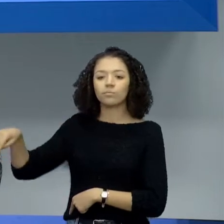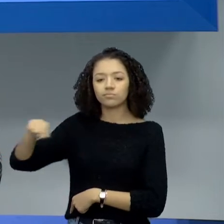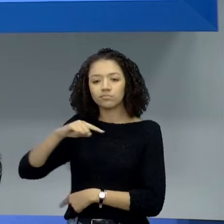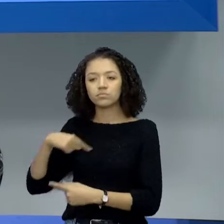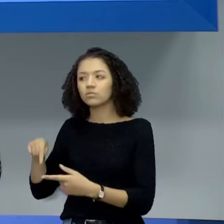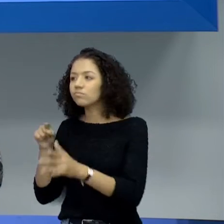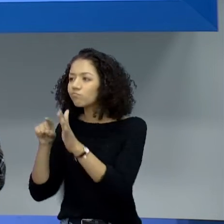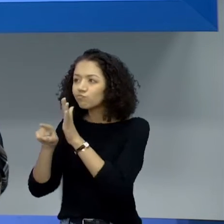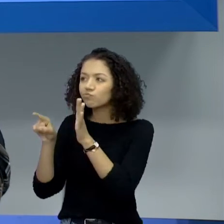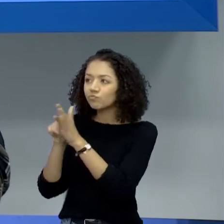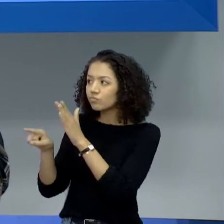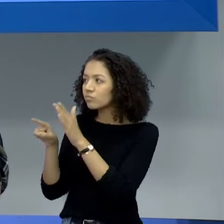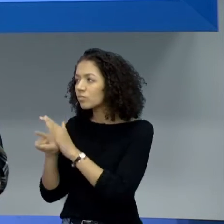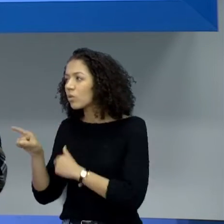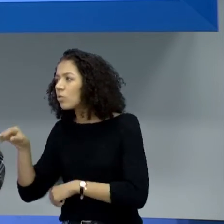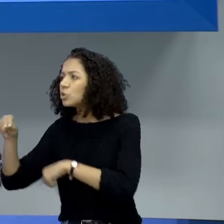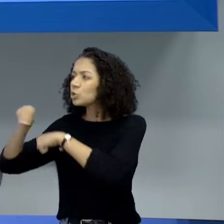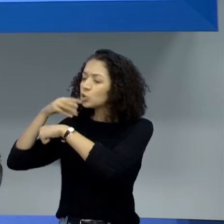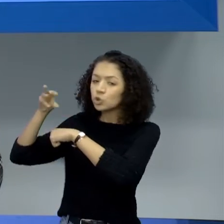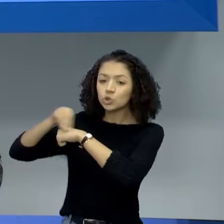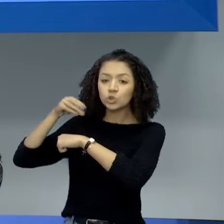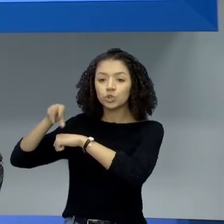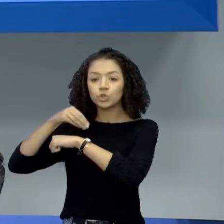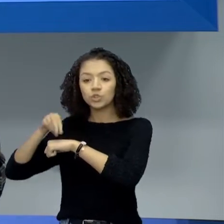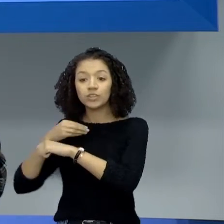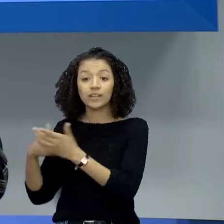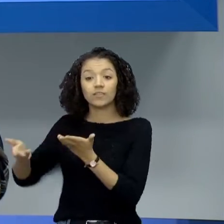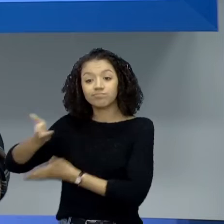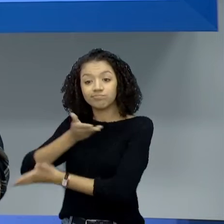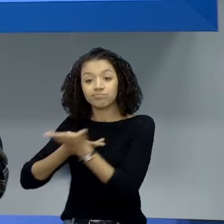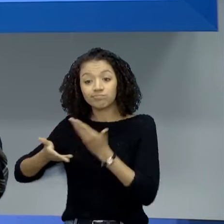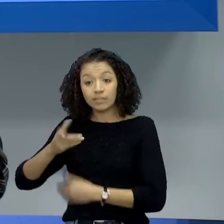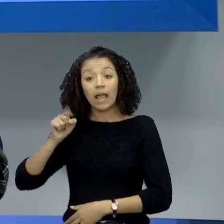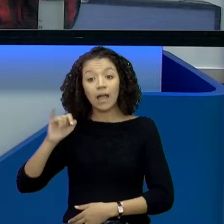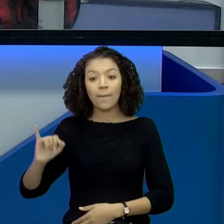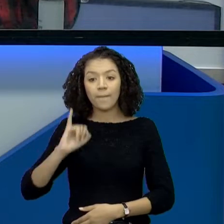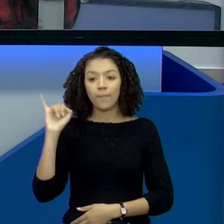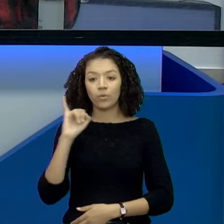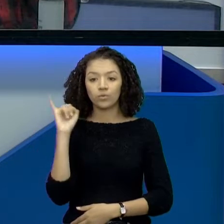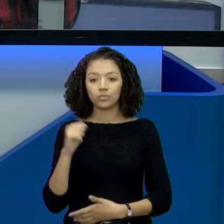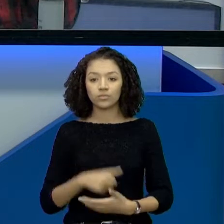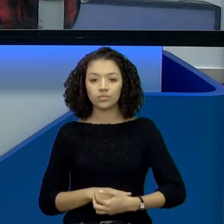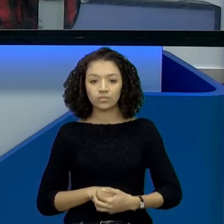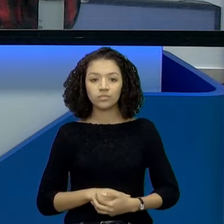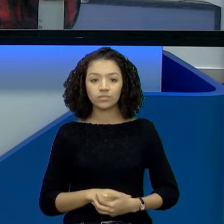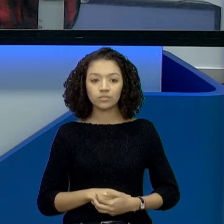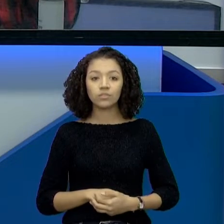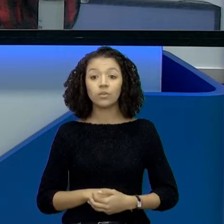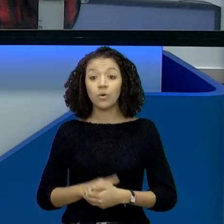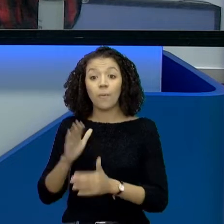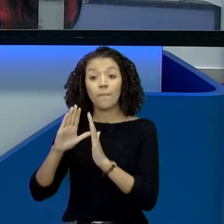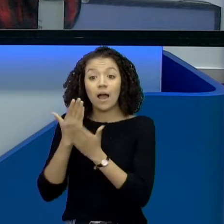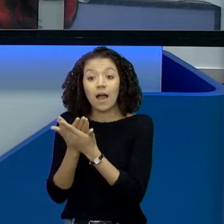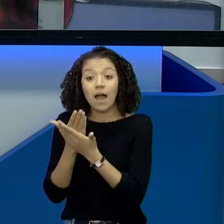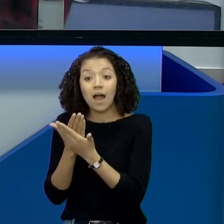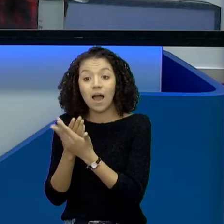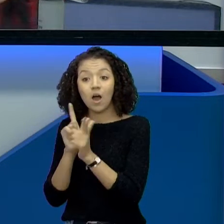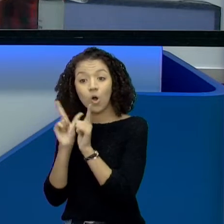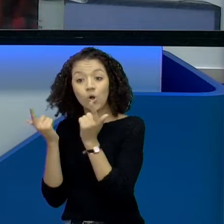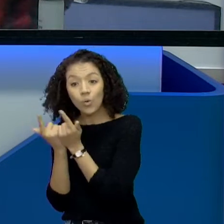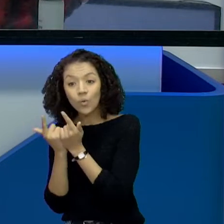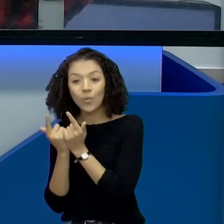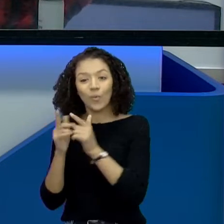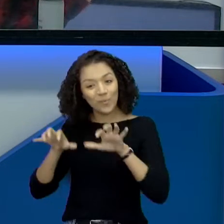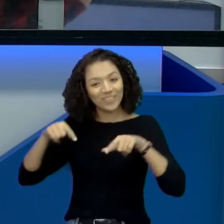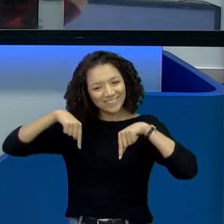outra pessoa, pede uma orientação, então tudo isso é importante. Faz tá? uma Então, aula em grupo. Faz uma aula em grupo, como essa aula aqui também. Para mim então, só